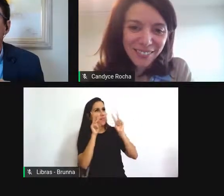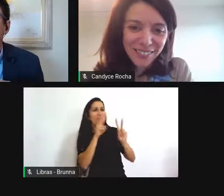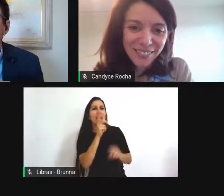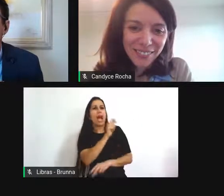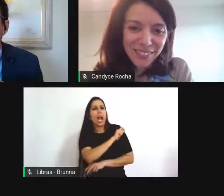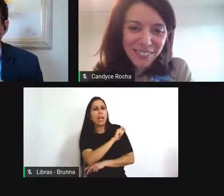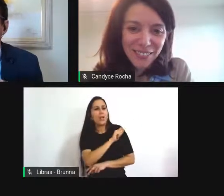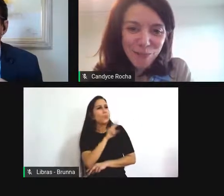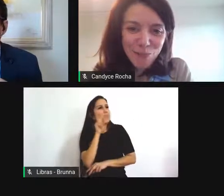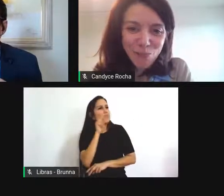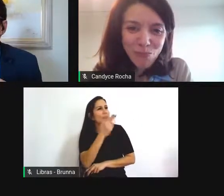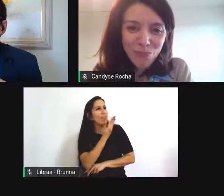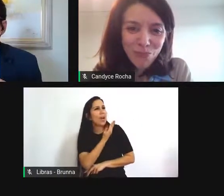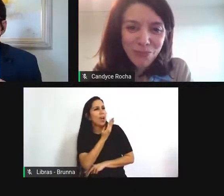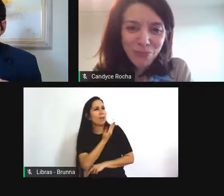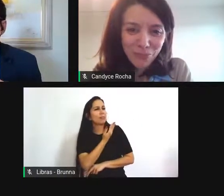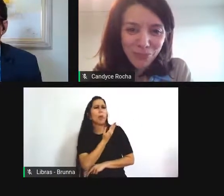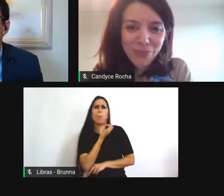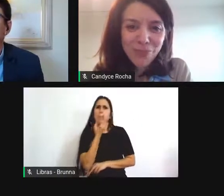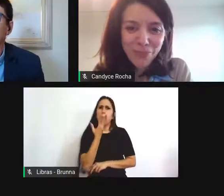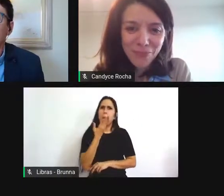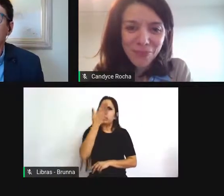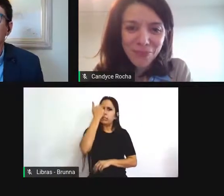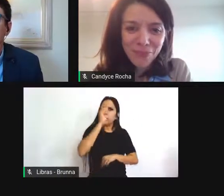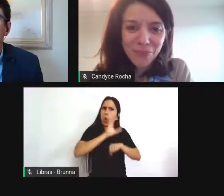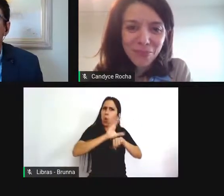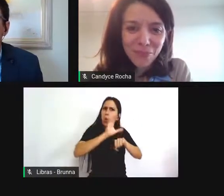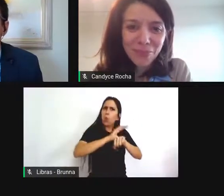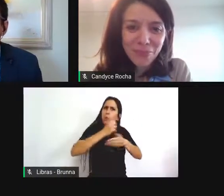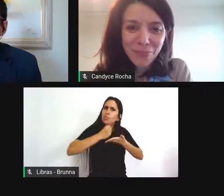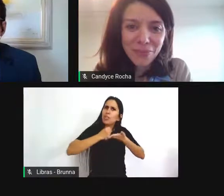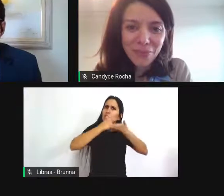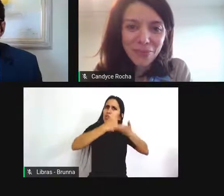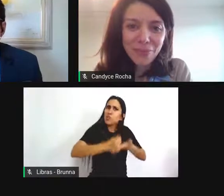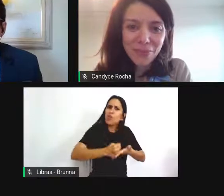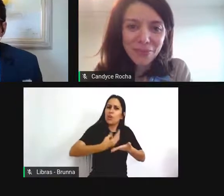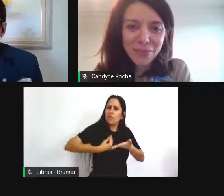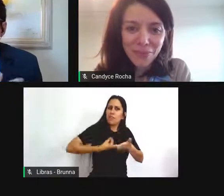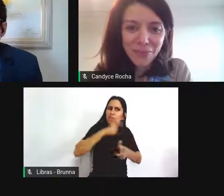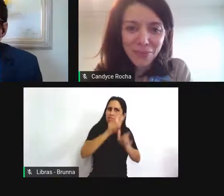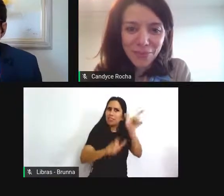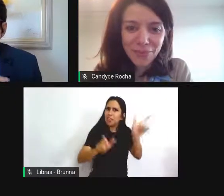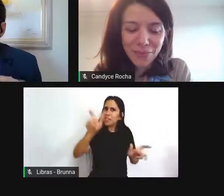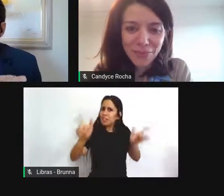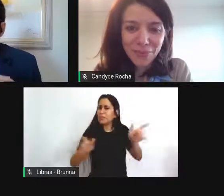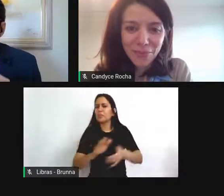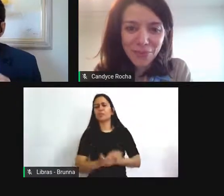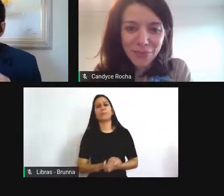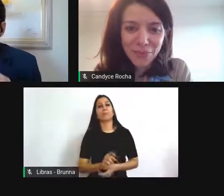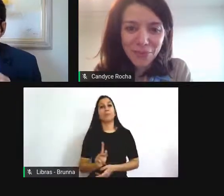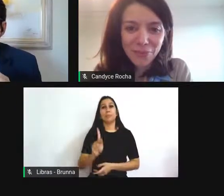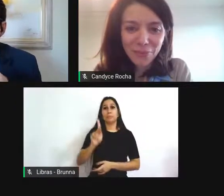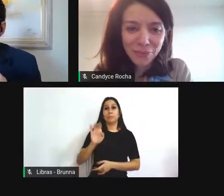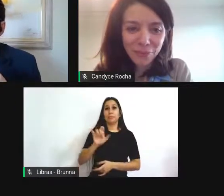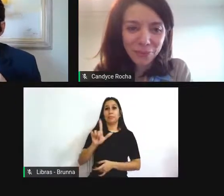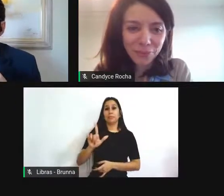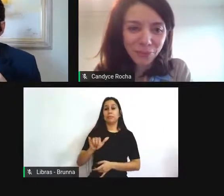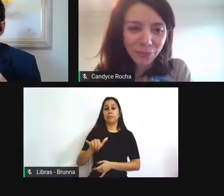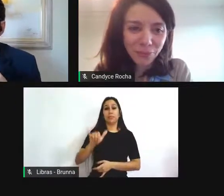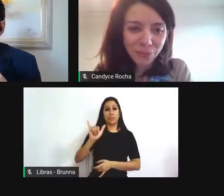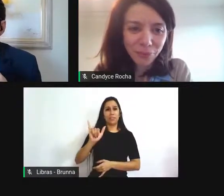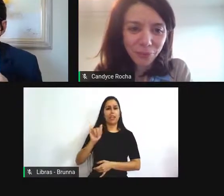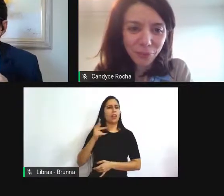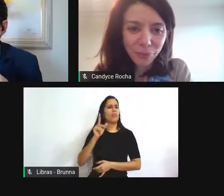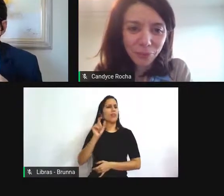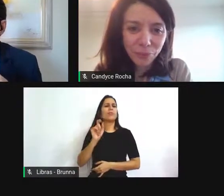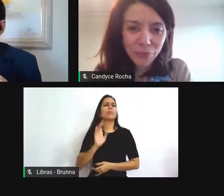Ótimo saber que nosso curso contribui para a vida das pessoas que passam por ele. A Kelly Viviane disse: é